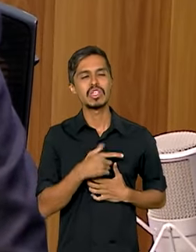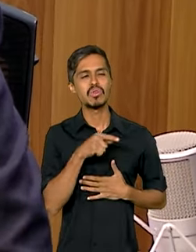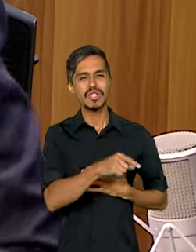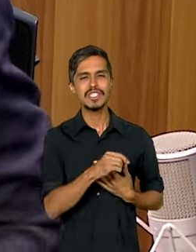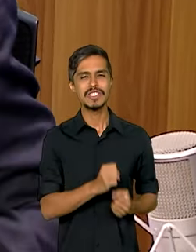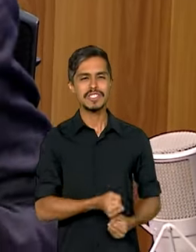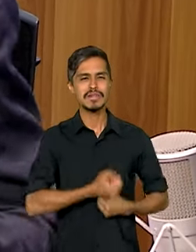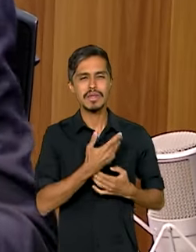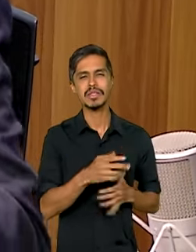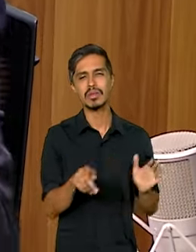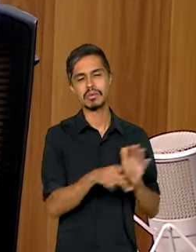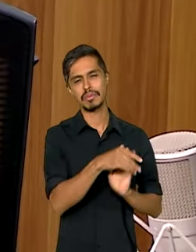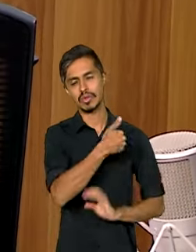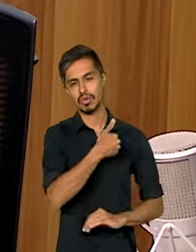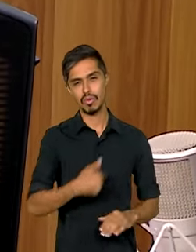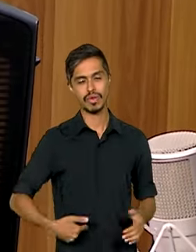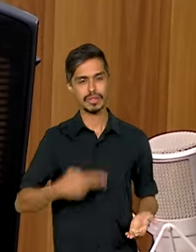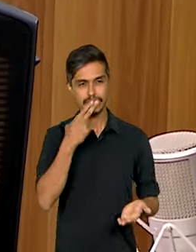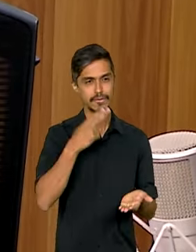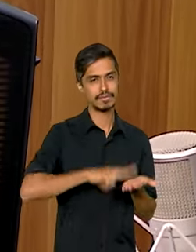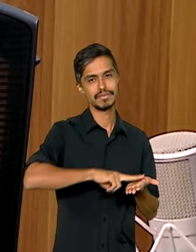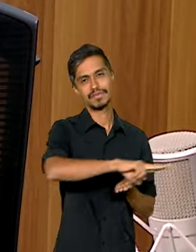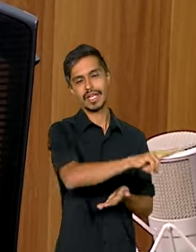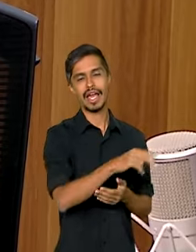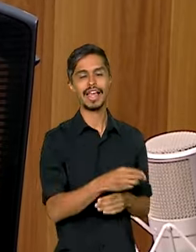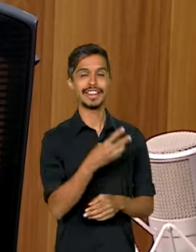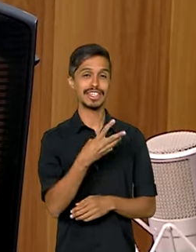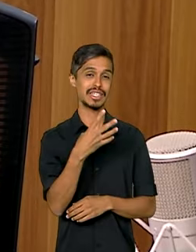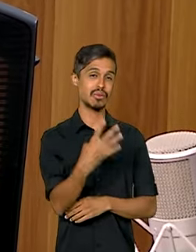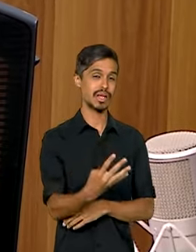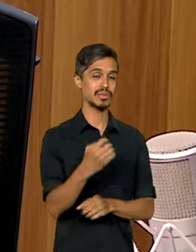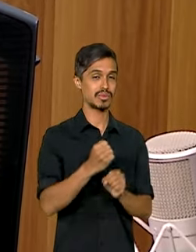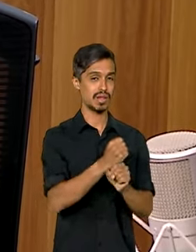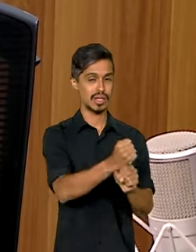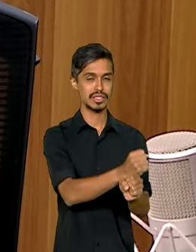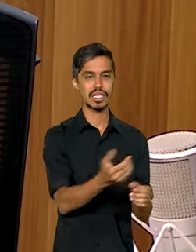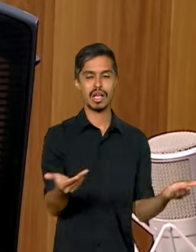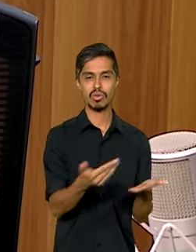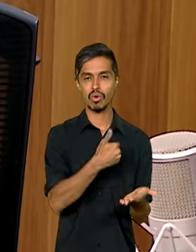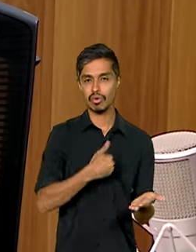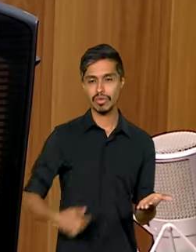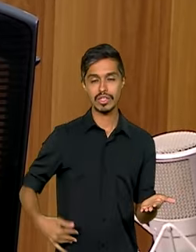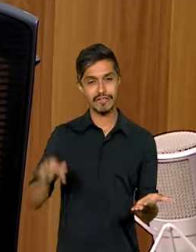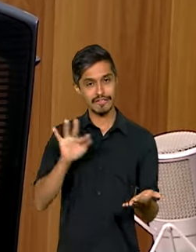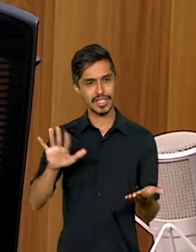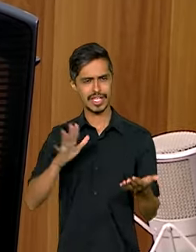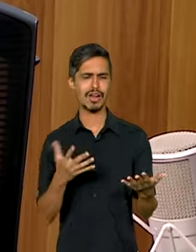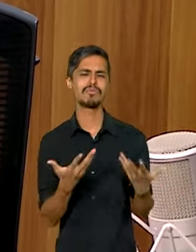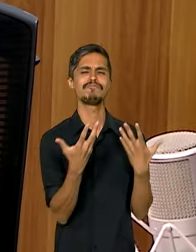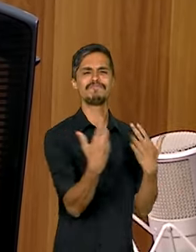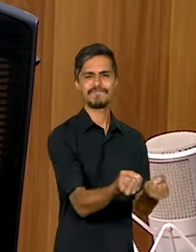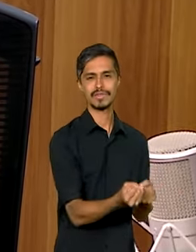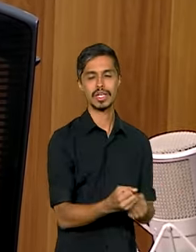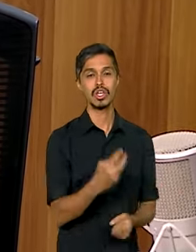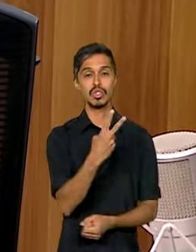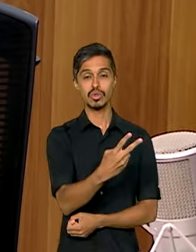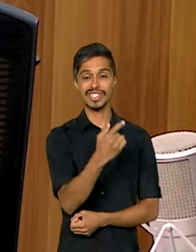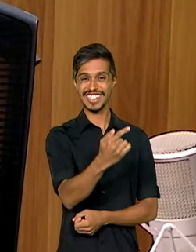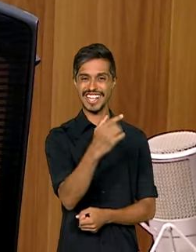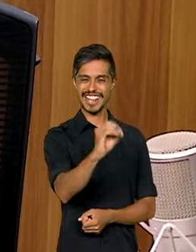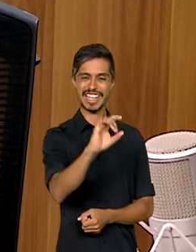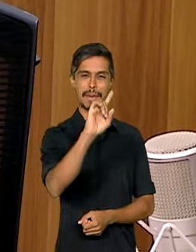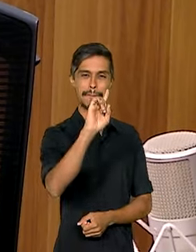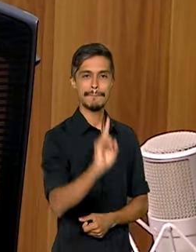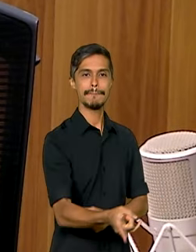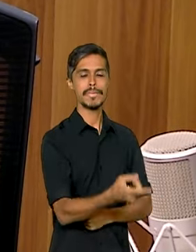iniciativa dos Correios já há 34 anos e que agora foi abraçada pelo Governo Federal foram 270.000